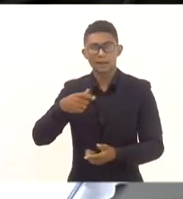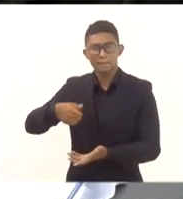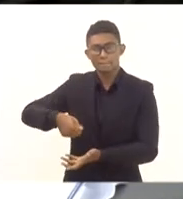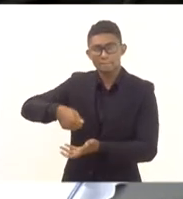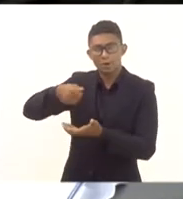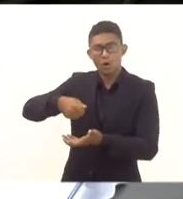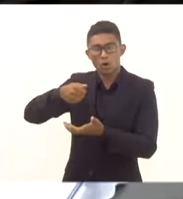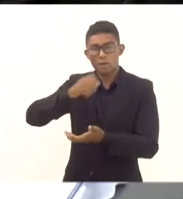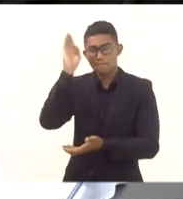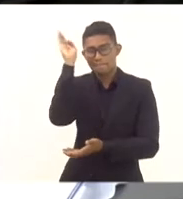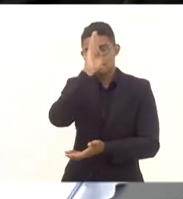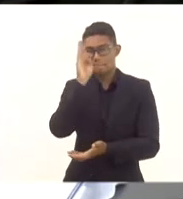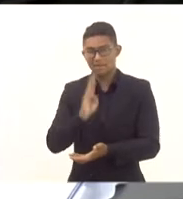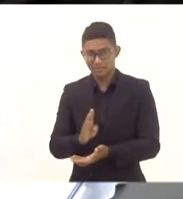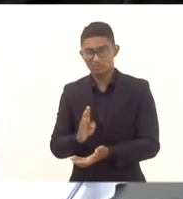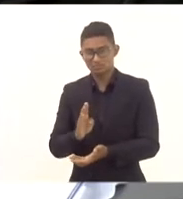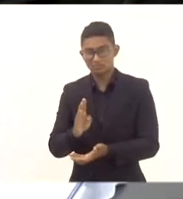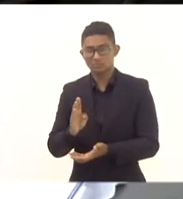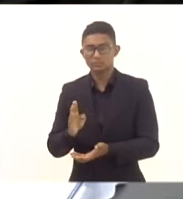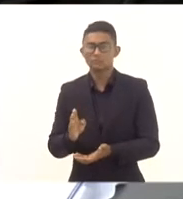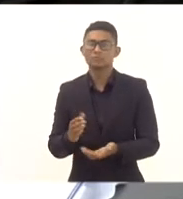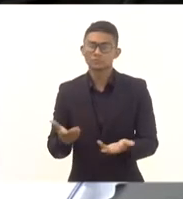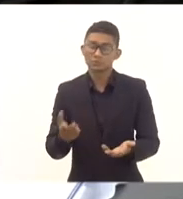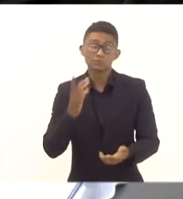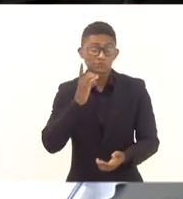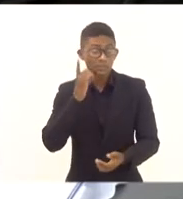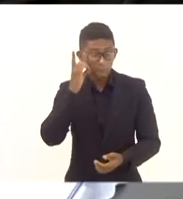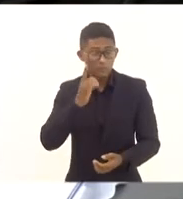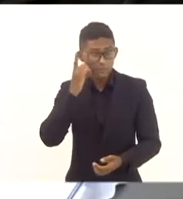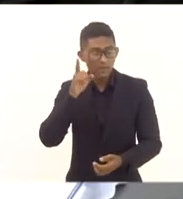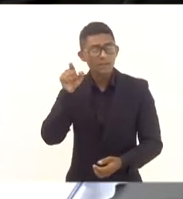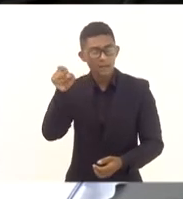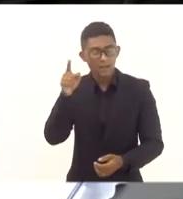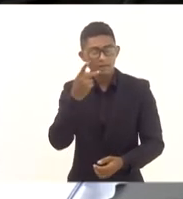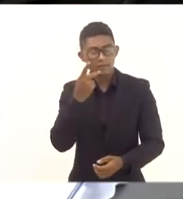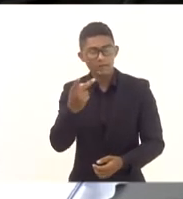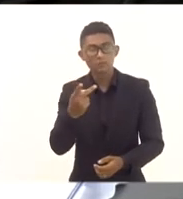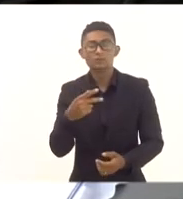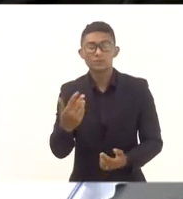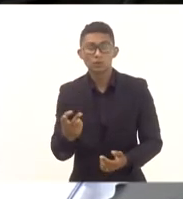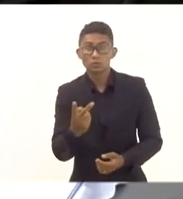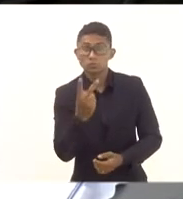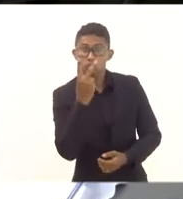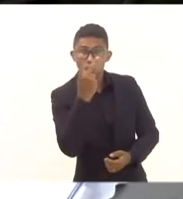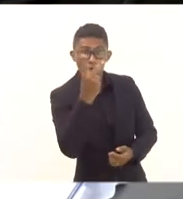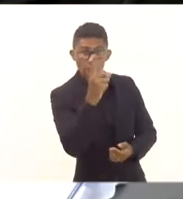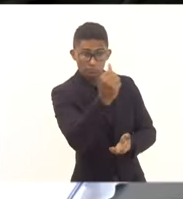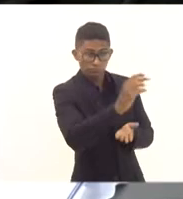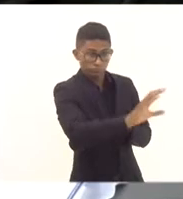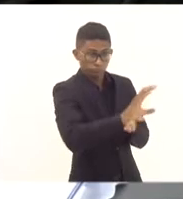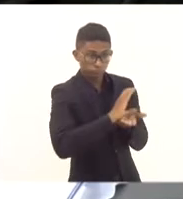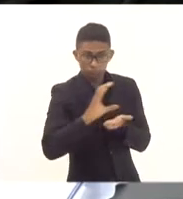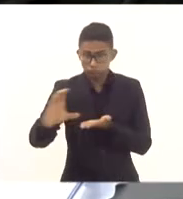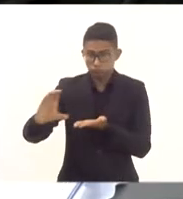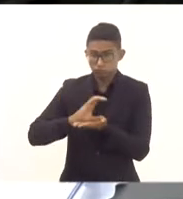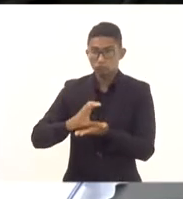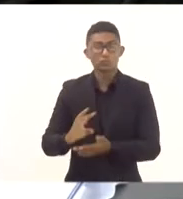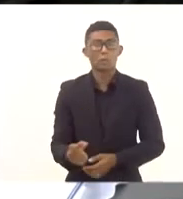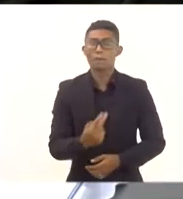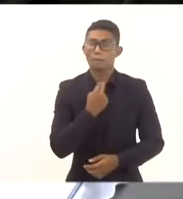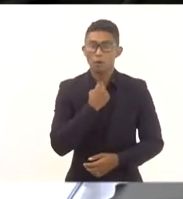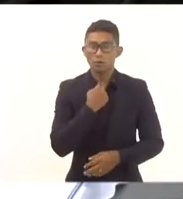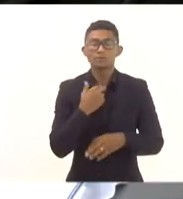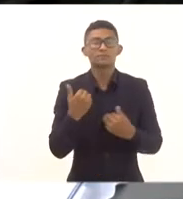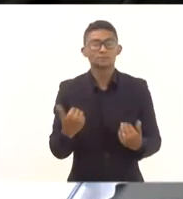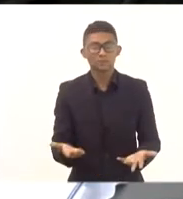deputada es pois não não pode receber dois benefícios ao mesmo tempo então com as mudanças